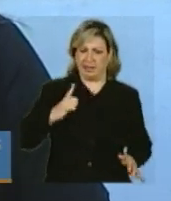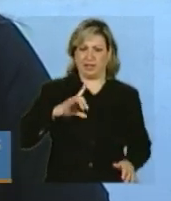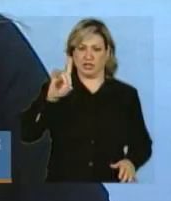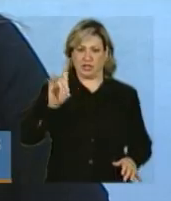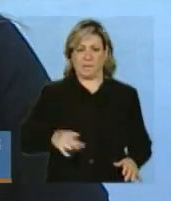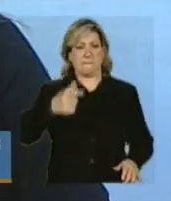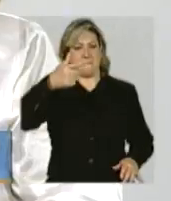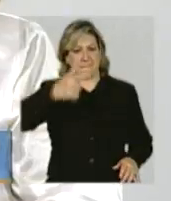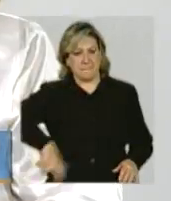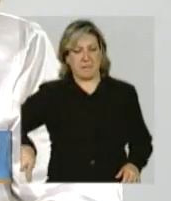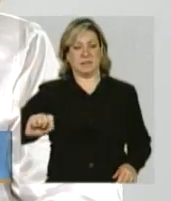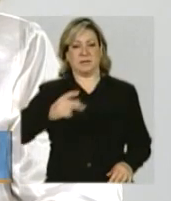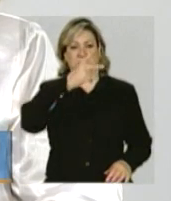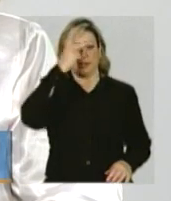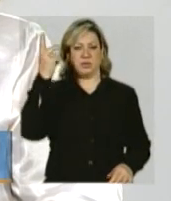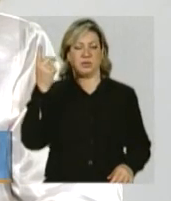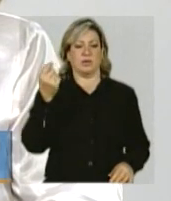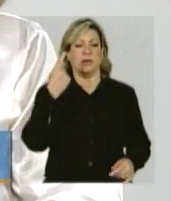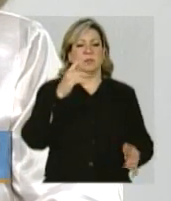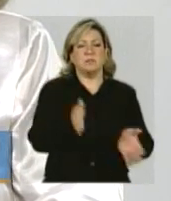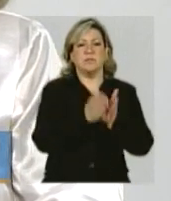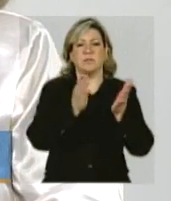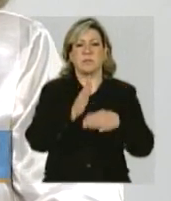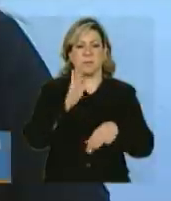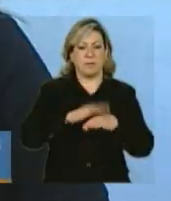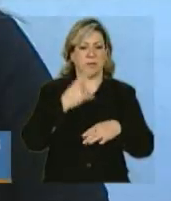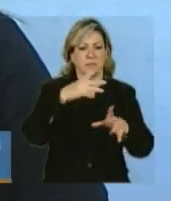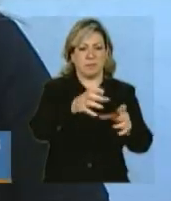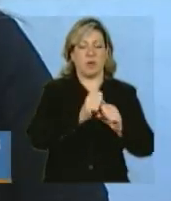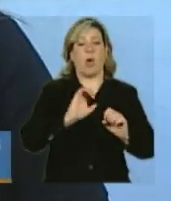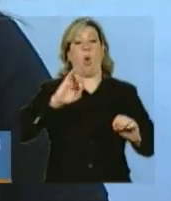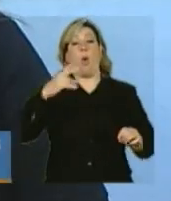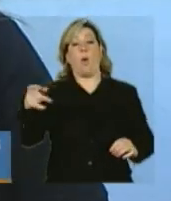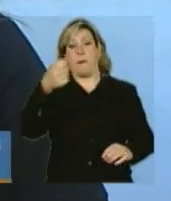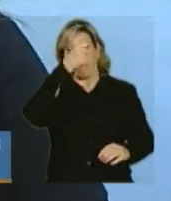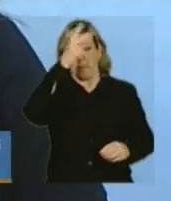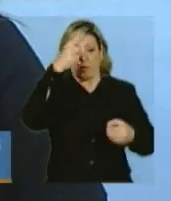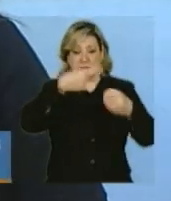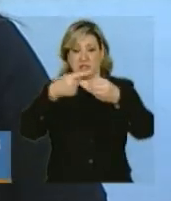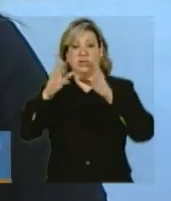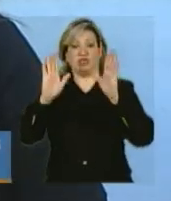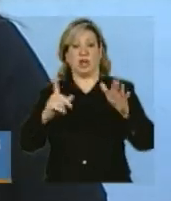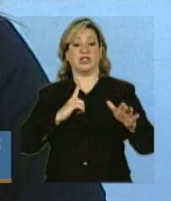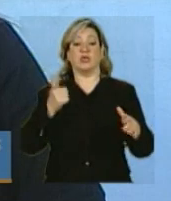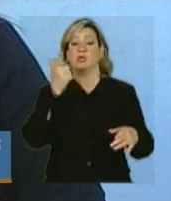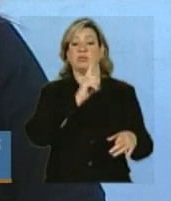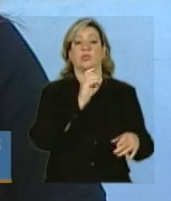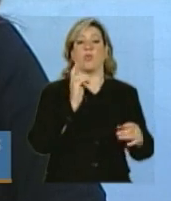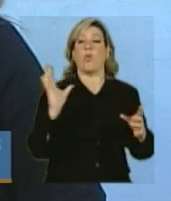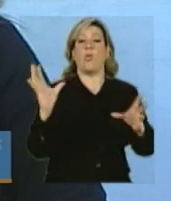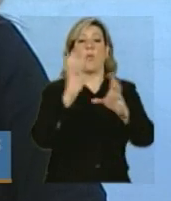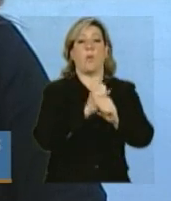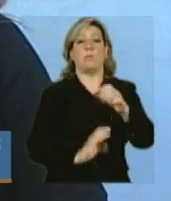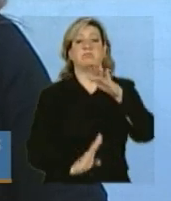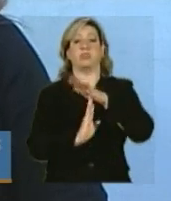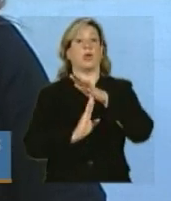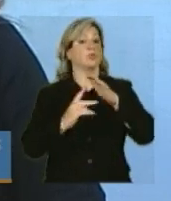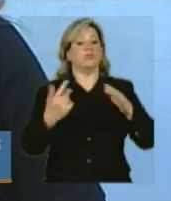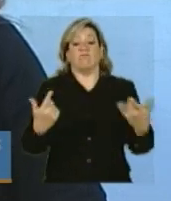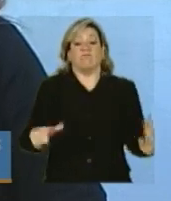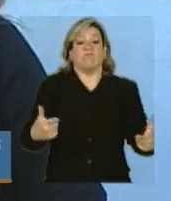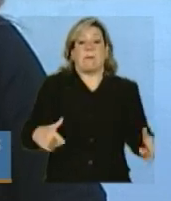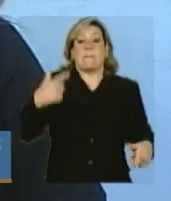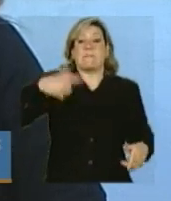beneficiários identificados em extrema pobreza? Ou se o município que já atingiu esse teto, vamos dizer assim, não tem como